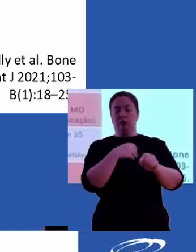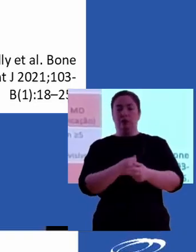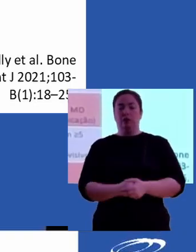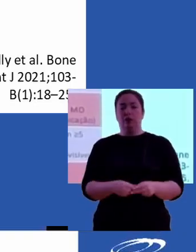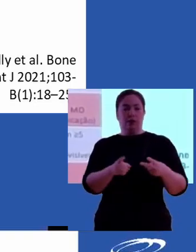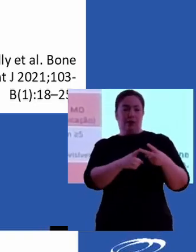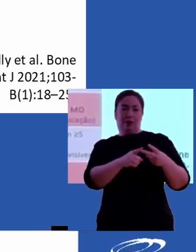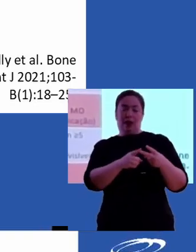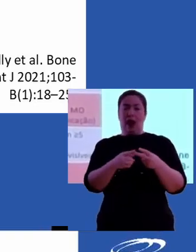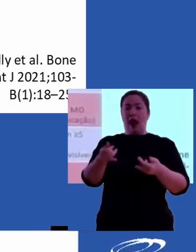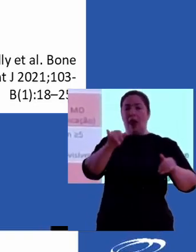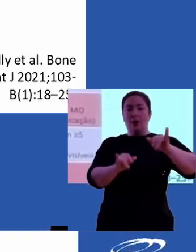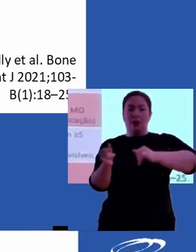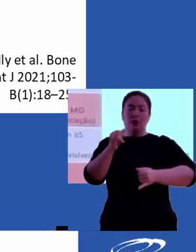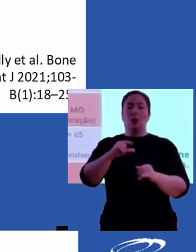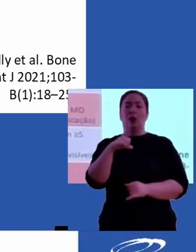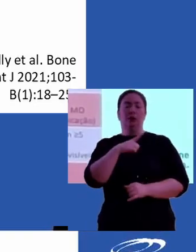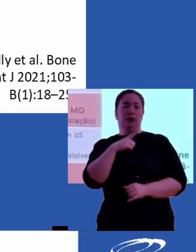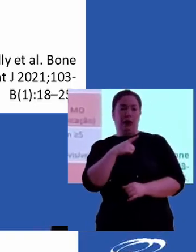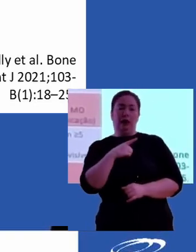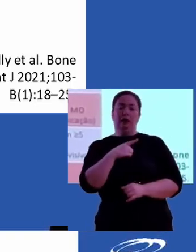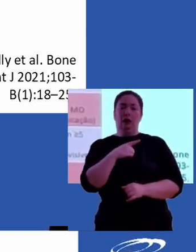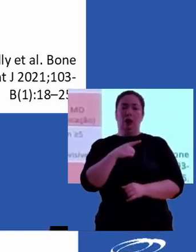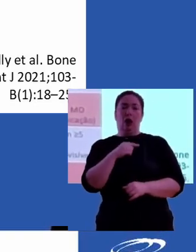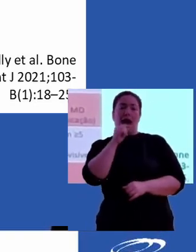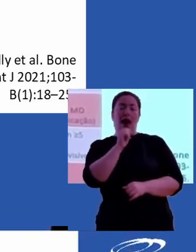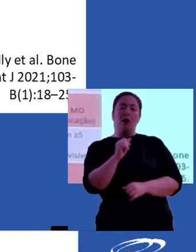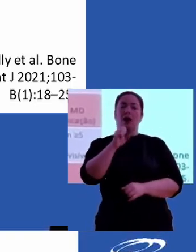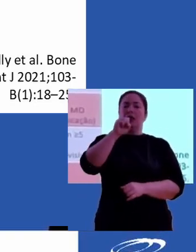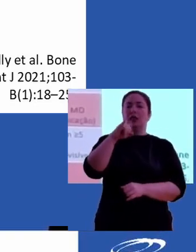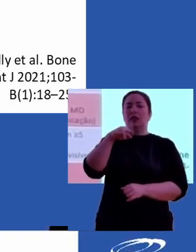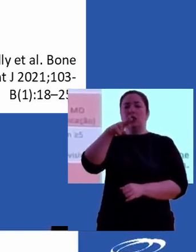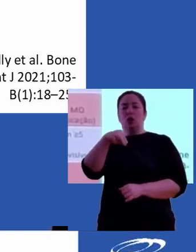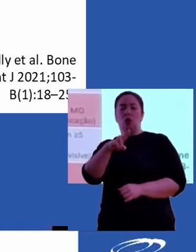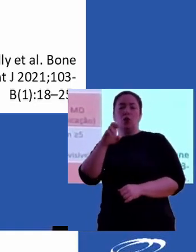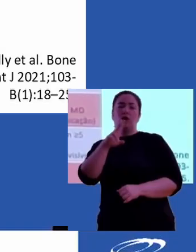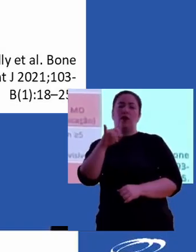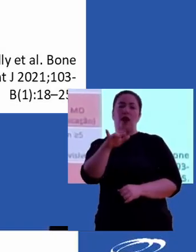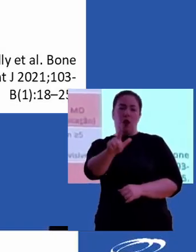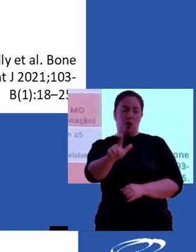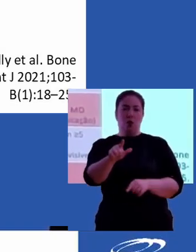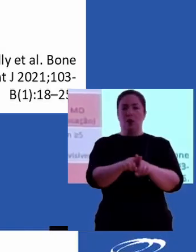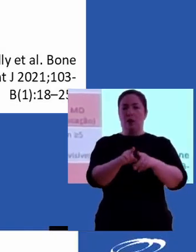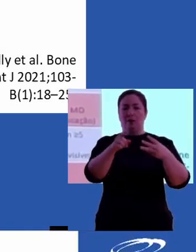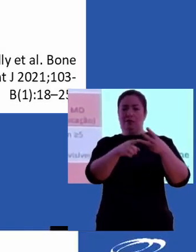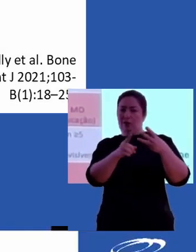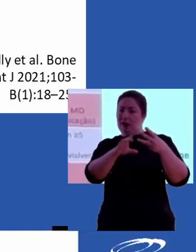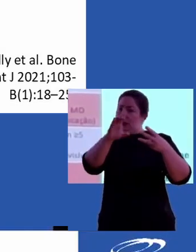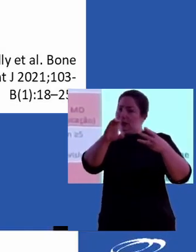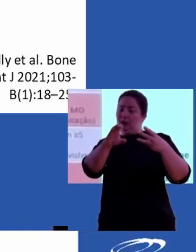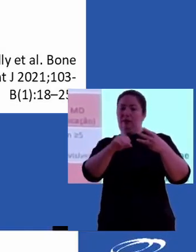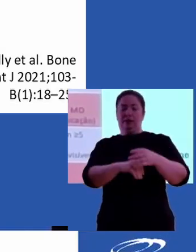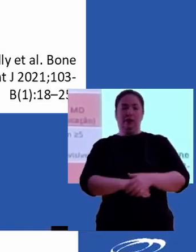de laboratório, que incluem os achados em líquido sinovial, microbiologia e histologia. E o critério C, que é de imagem, né,